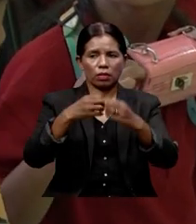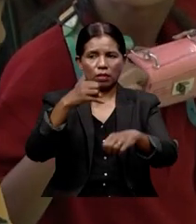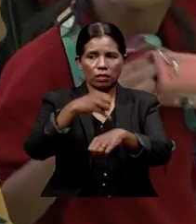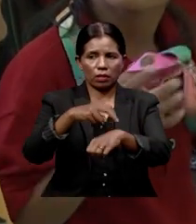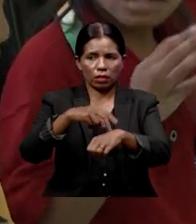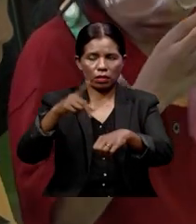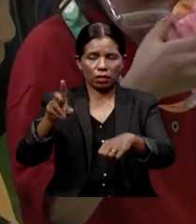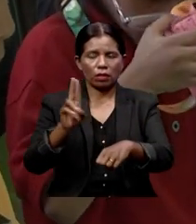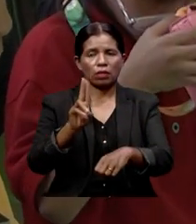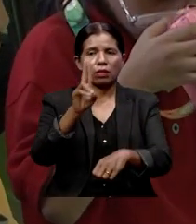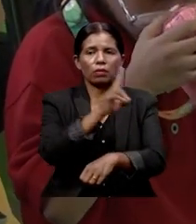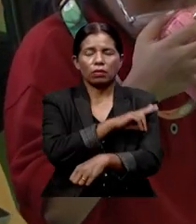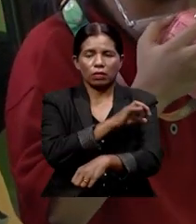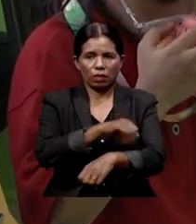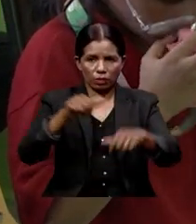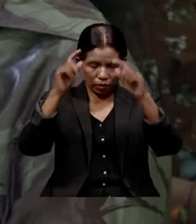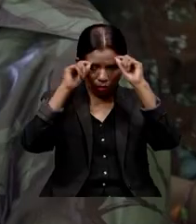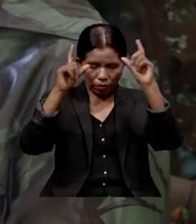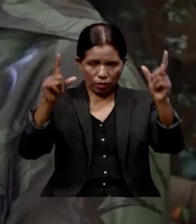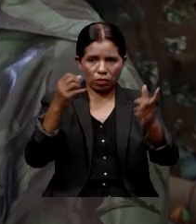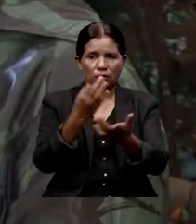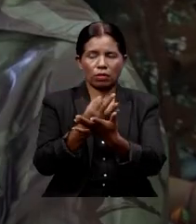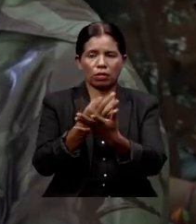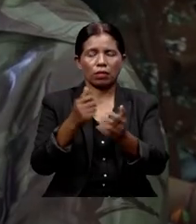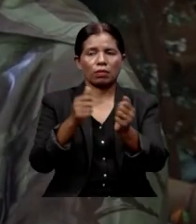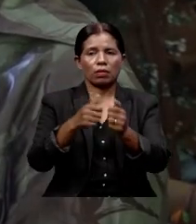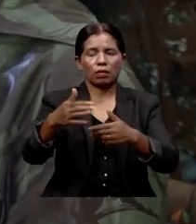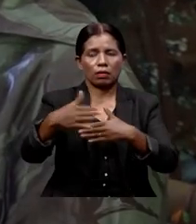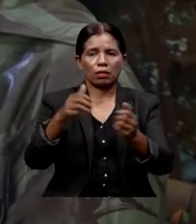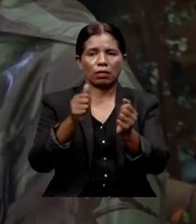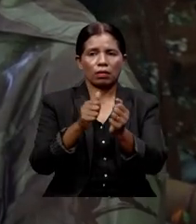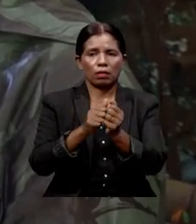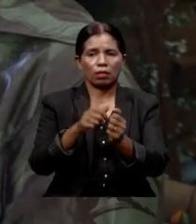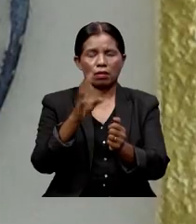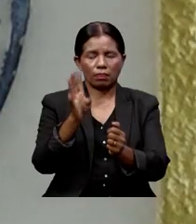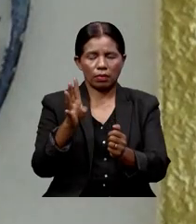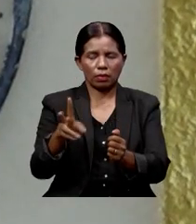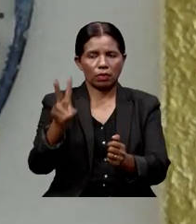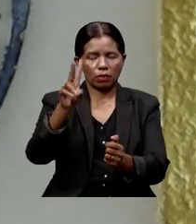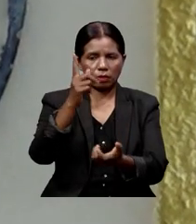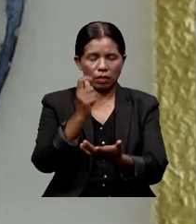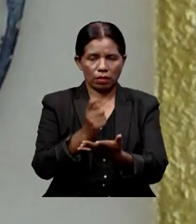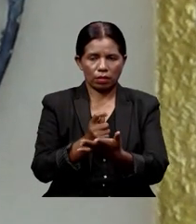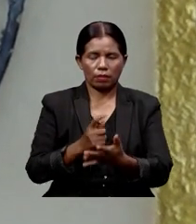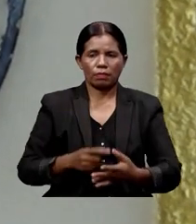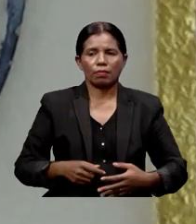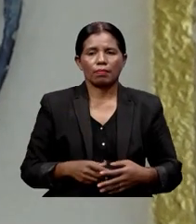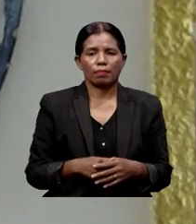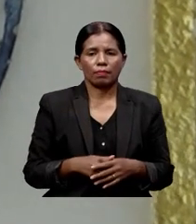internasional UNICEF ia Timor Leste o orçamento basic reunat nulu recen rua. Equipa cobertura, GMN.